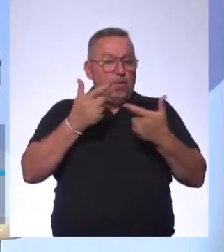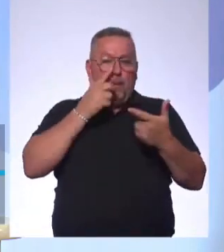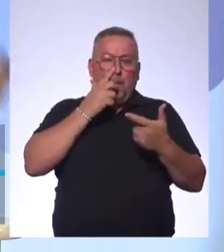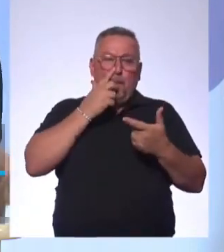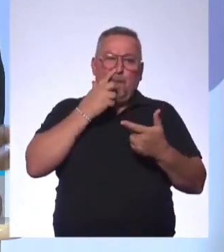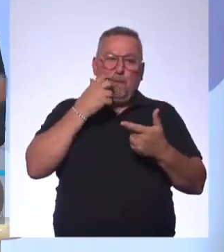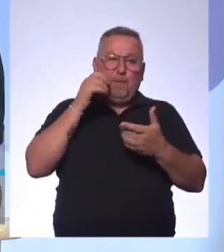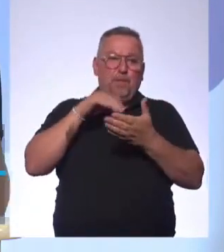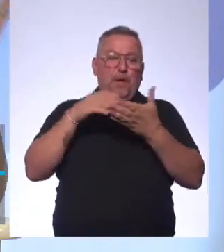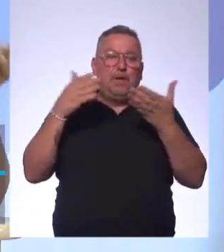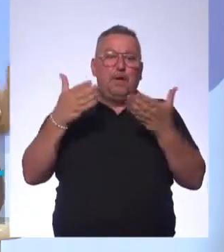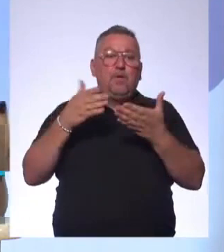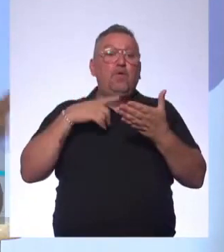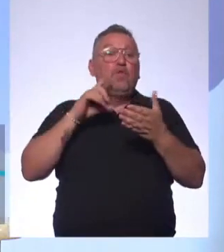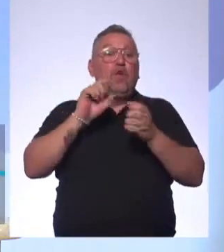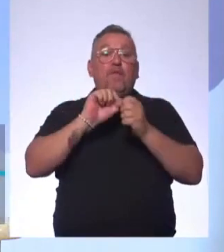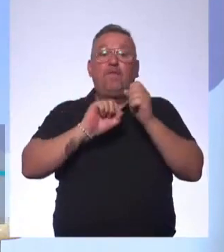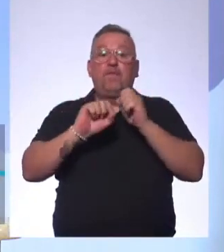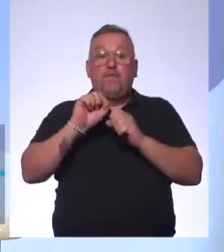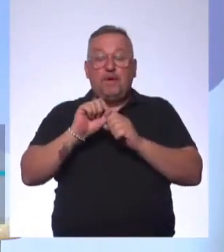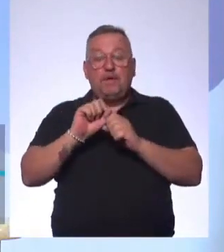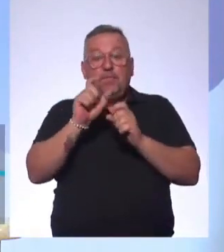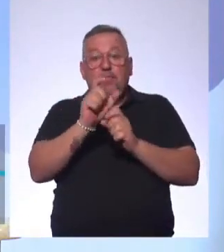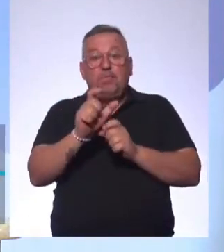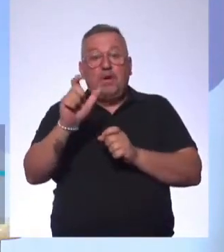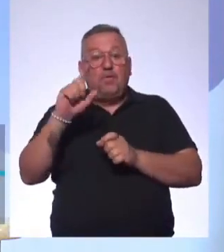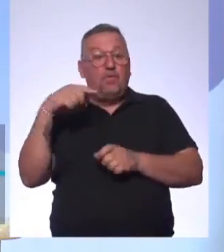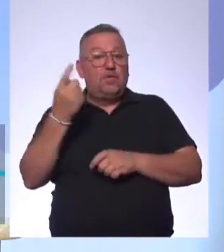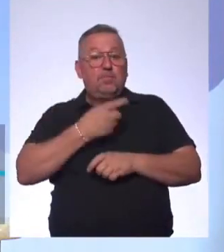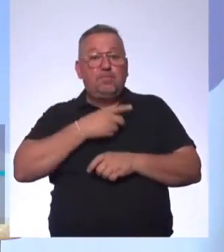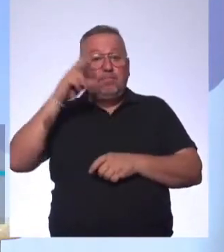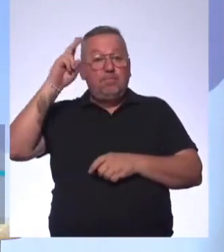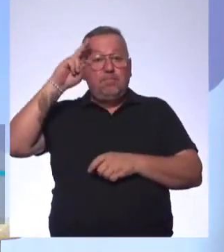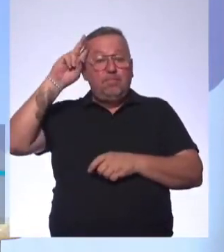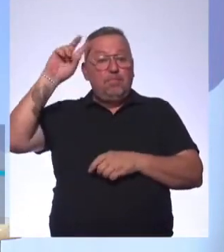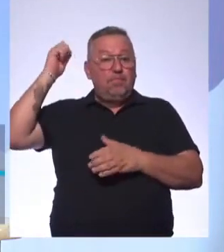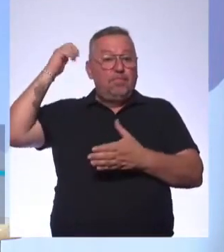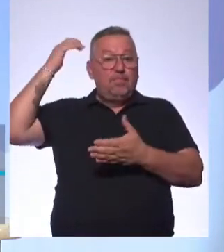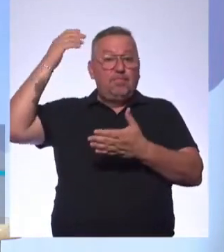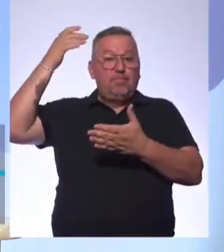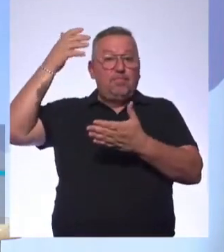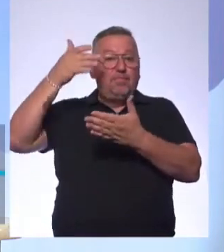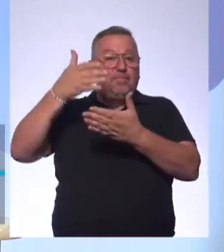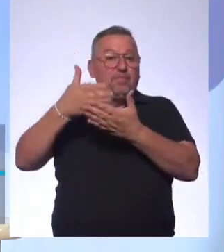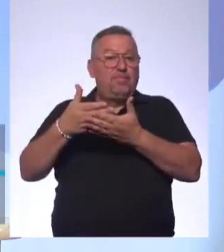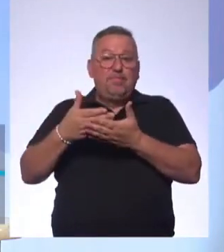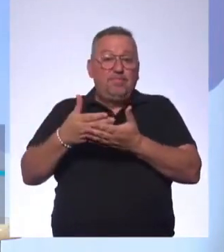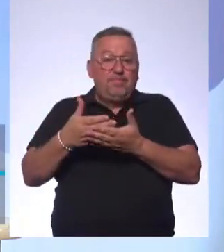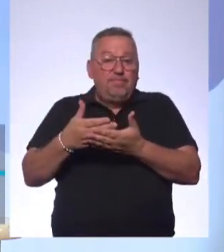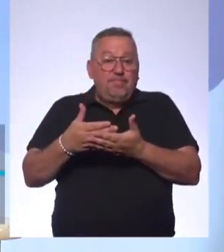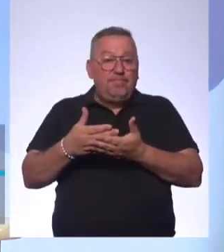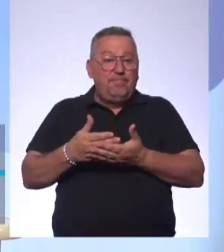e até onde isso só faz justamente parte da nossa história, né? Alguns de vocês estavam falando que são